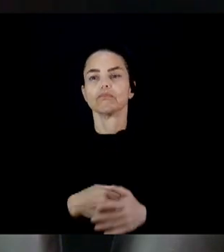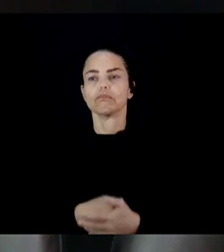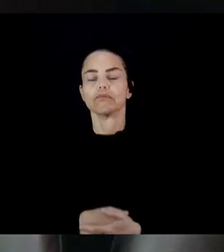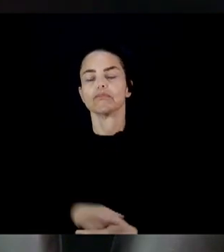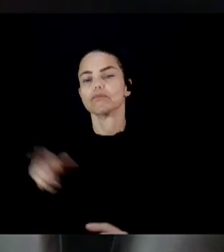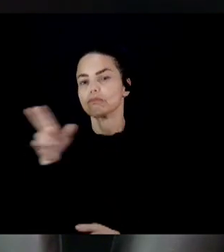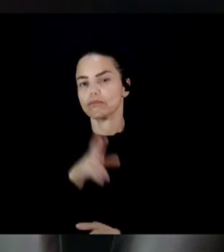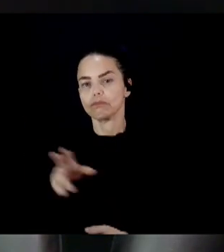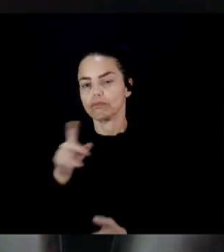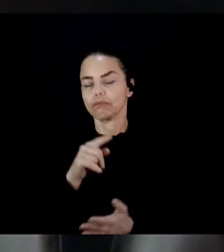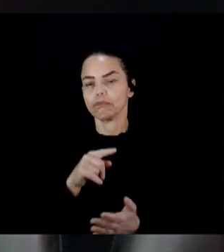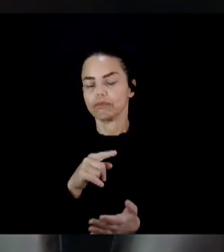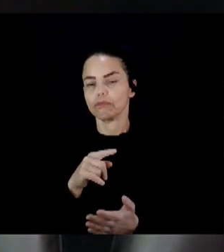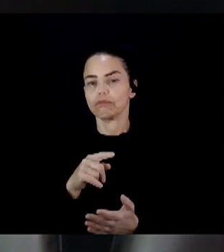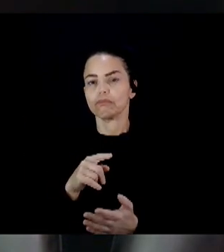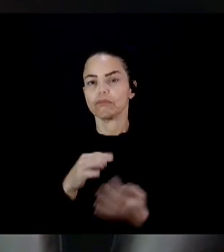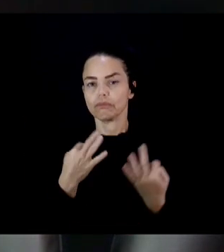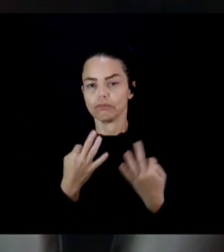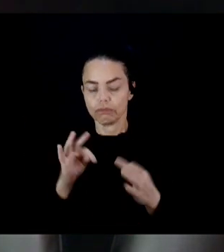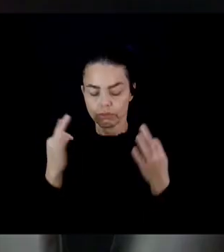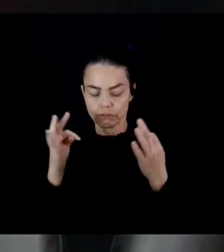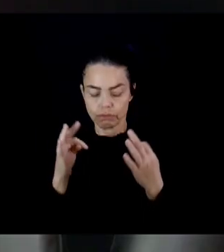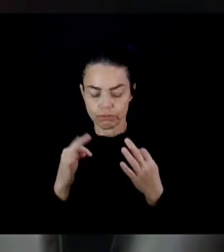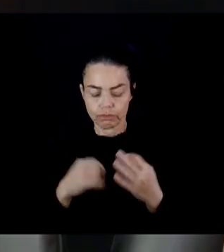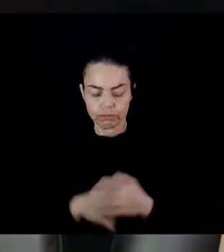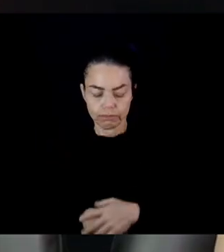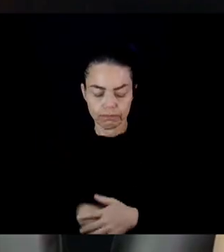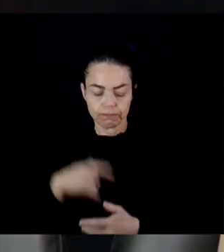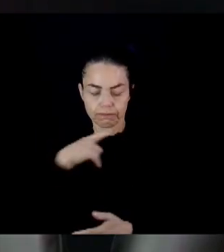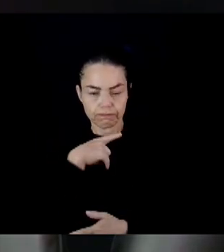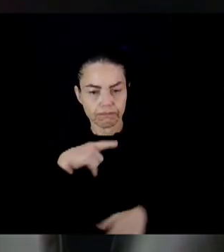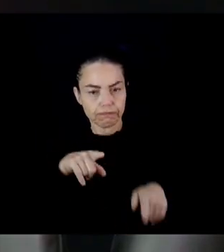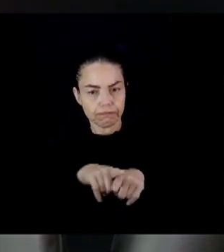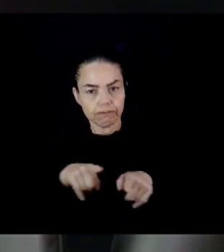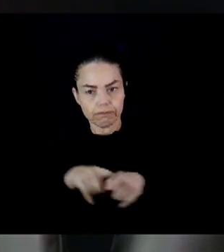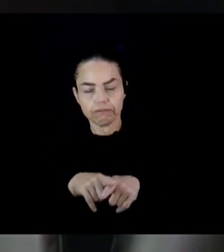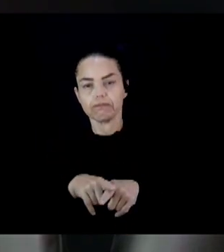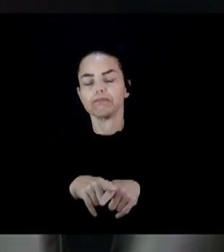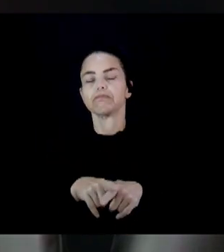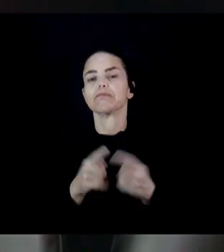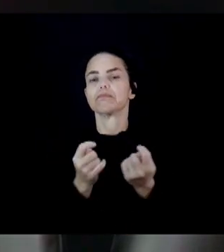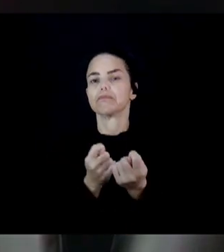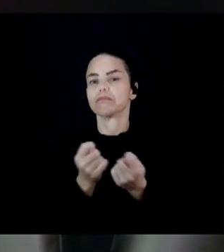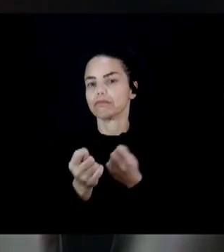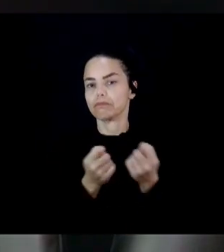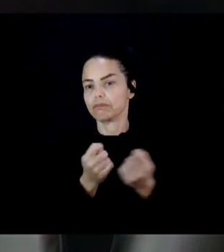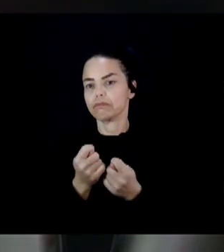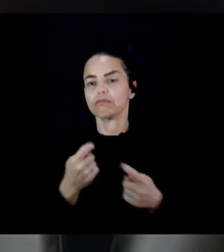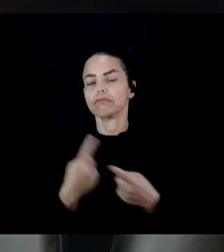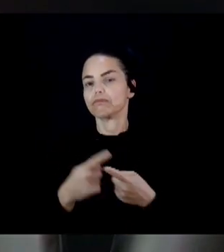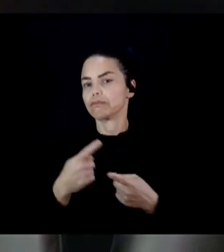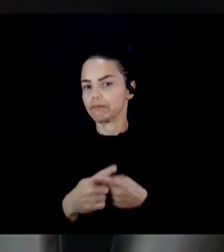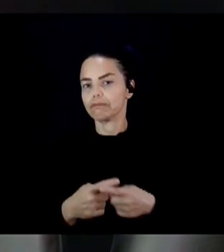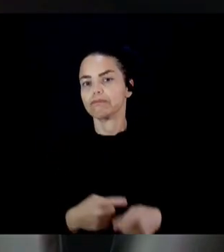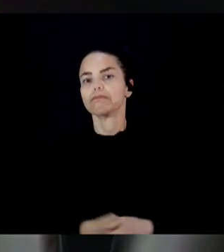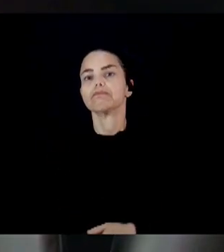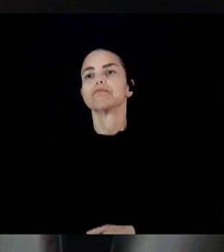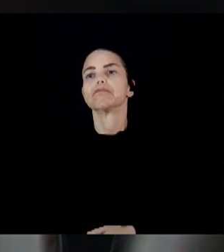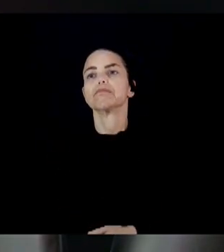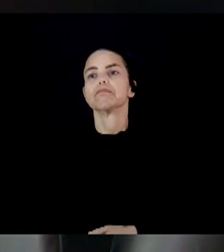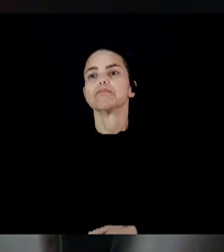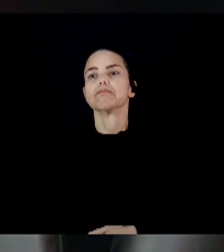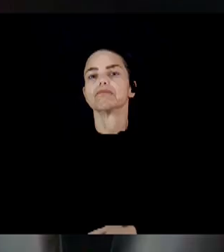da tecnologia para o idoso, ele tem que também ser monitorado, porque senão vai trazer